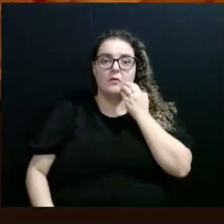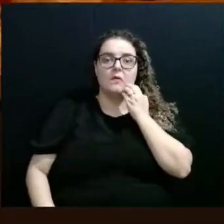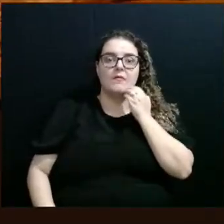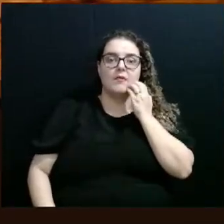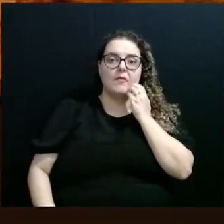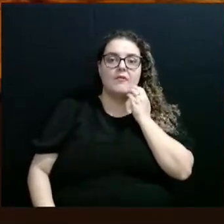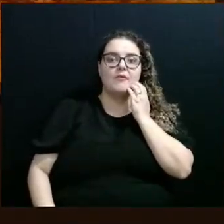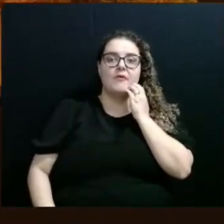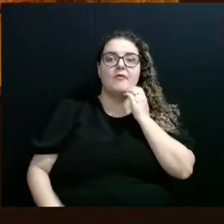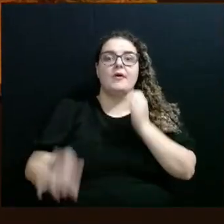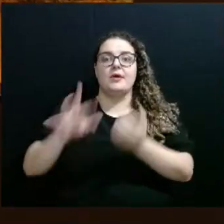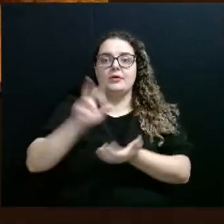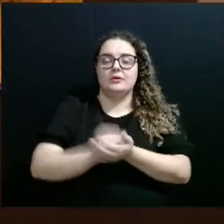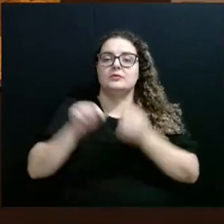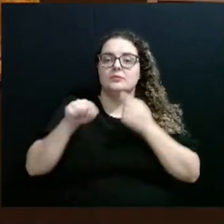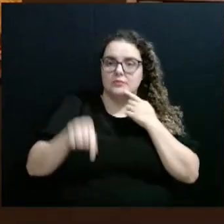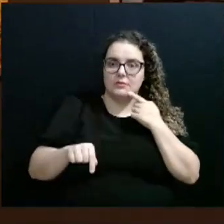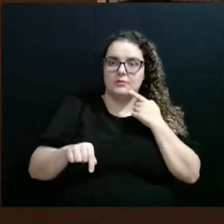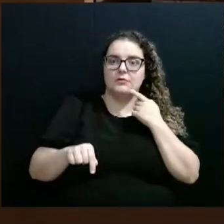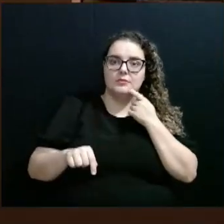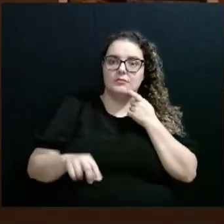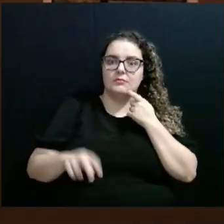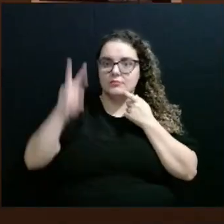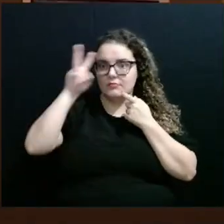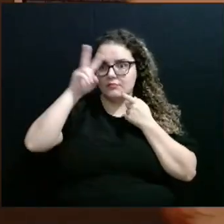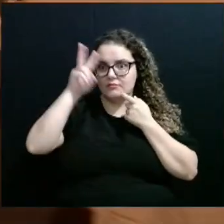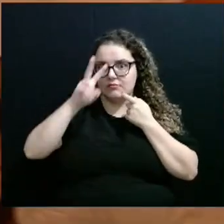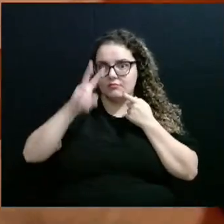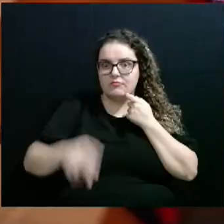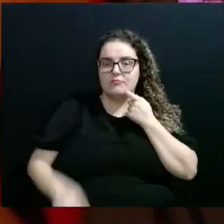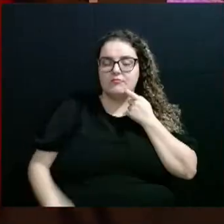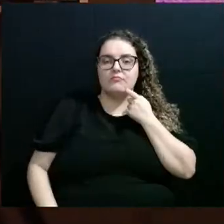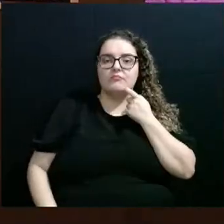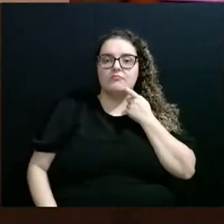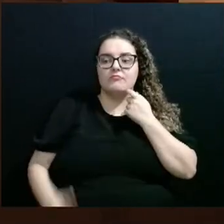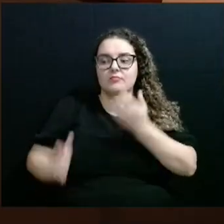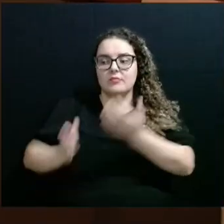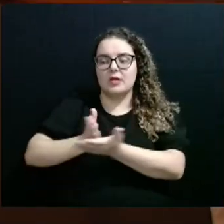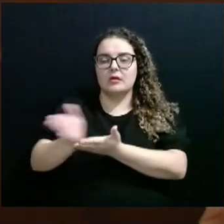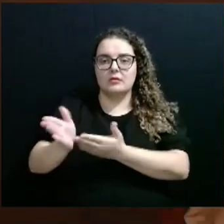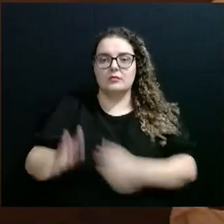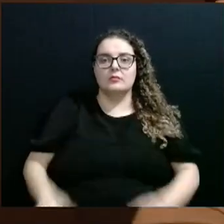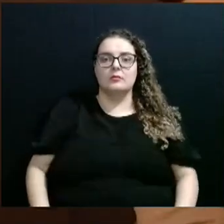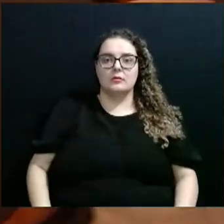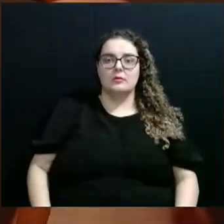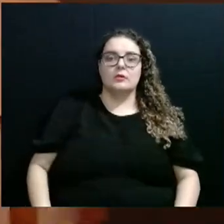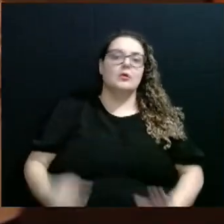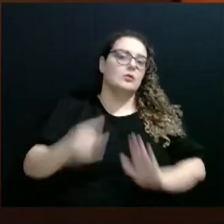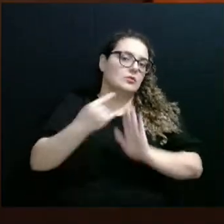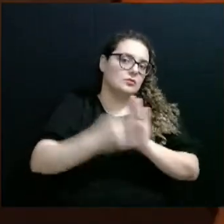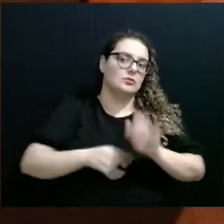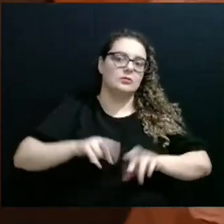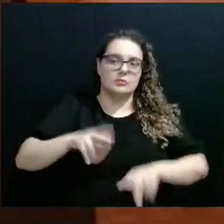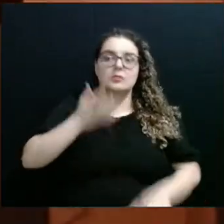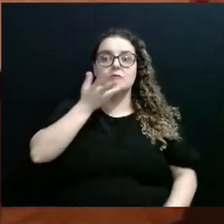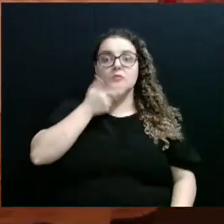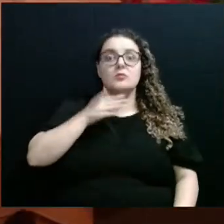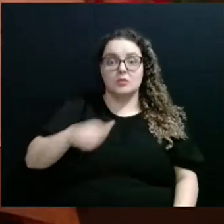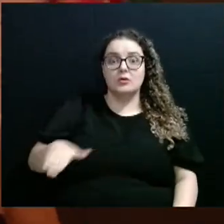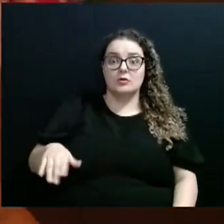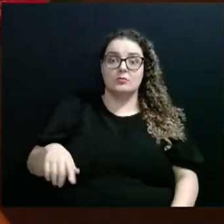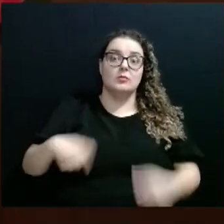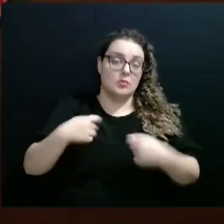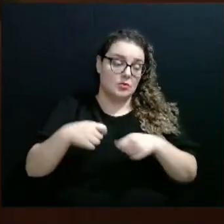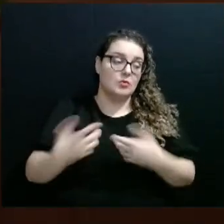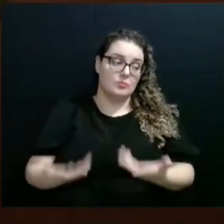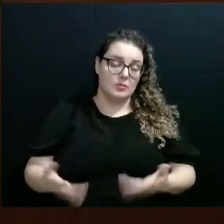aqui no Museu de História Natural, logo ali na entrada. Só precisa trazer os documentos da criança, né? Porque a gente precisa do RG